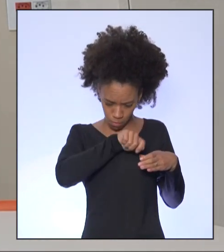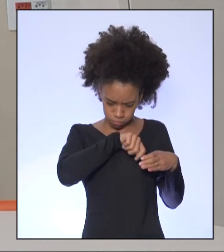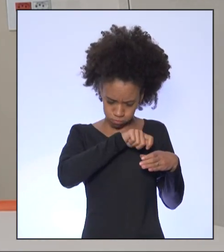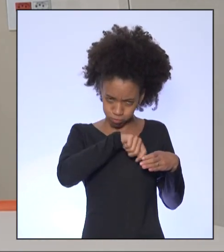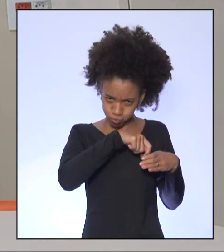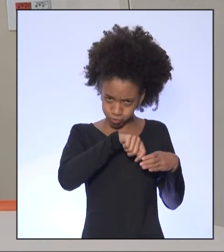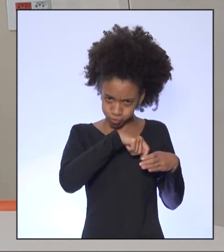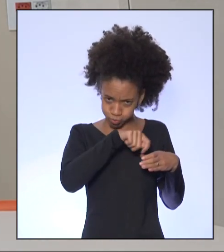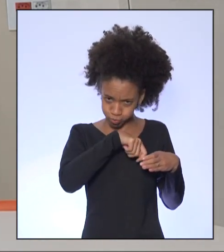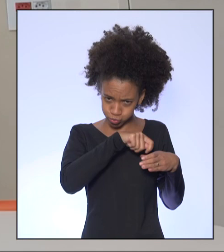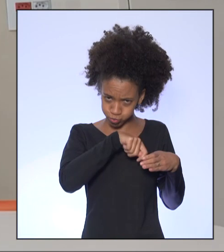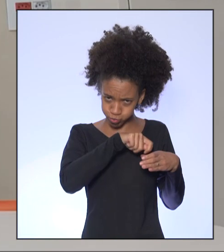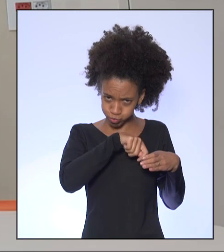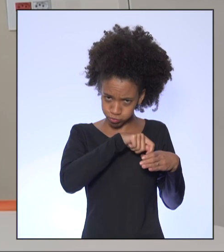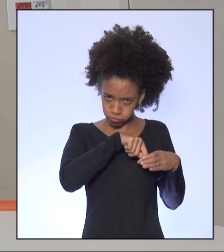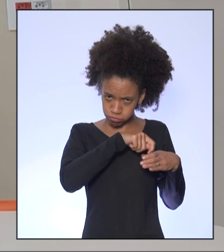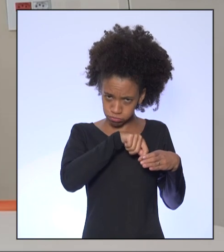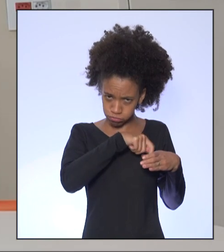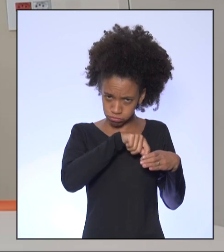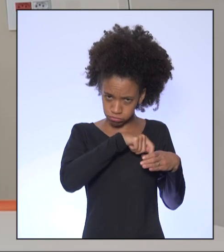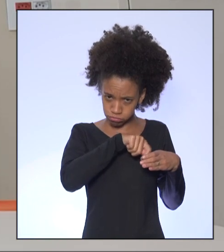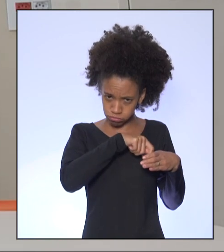açúcar